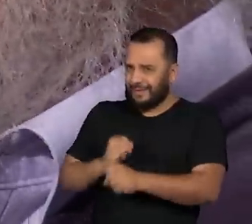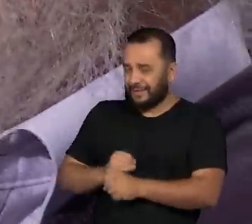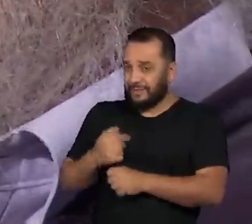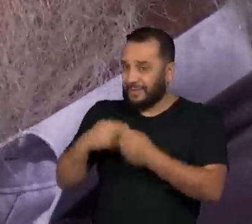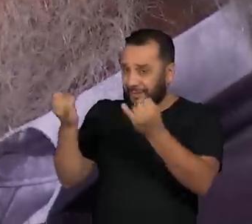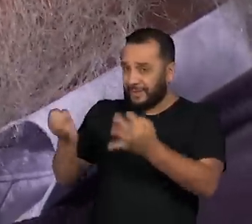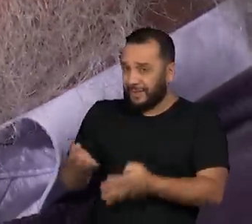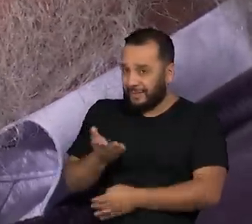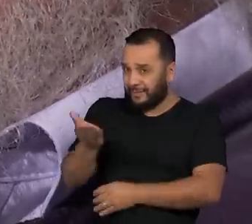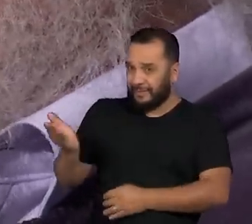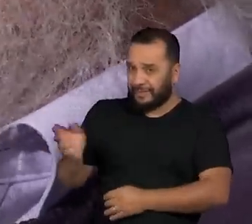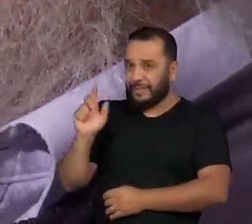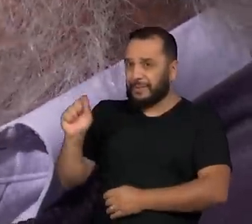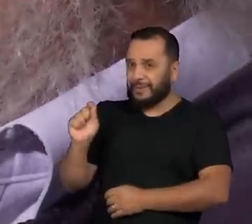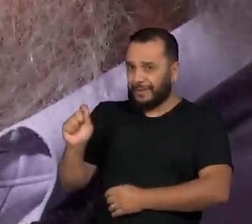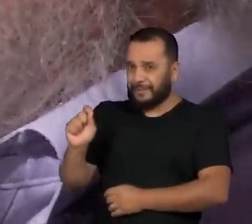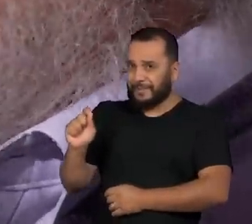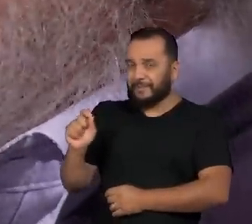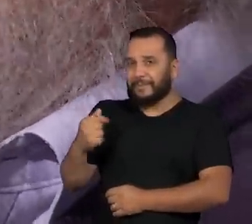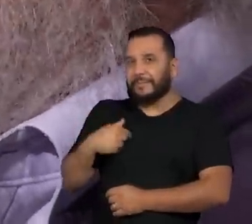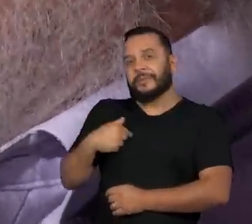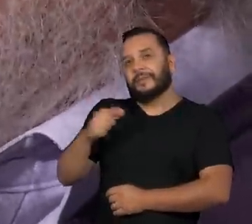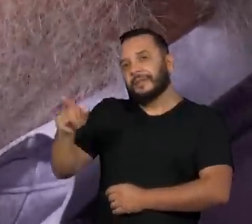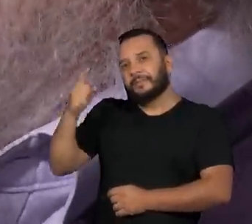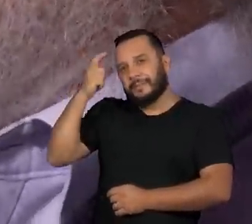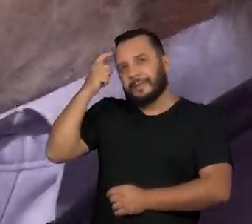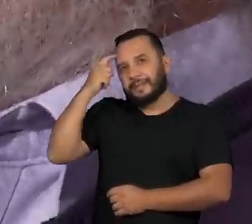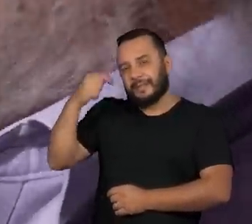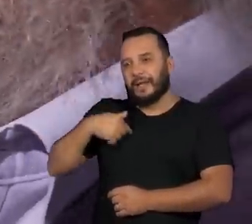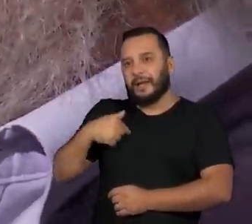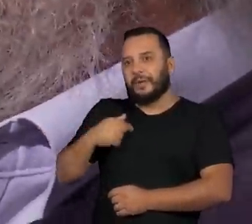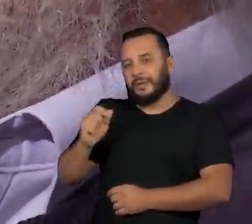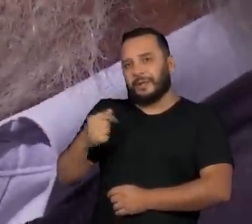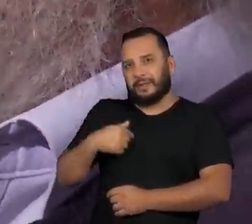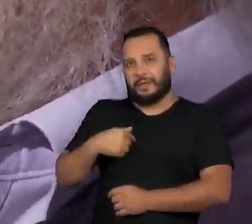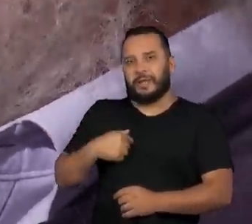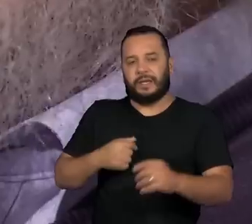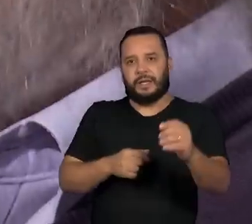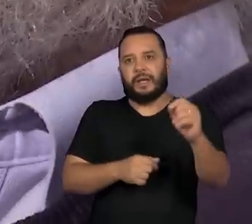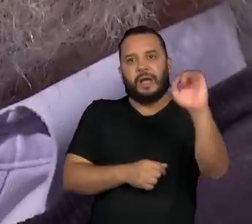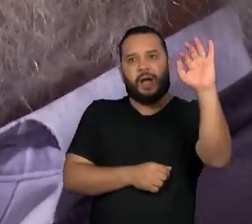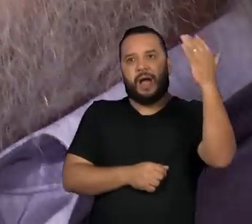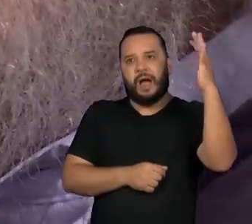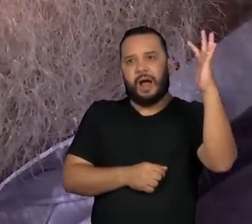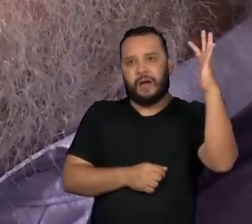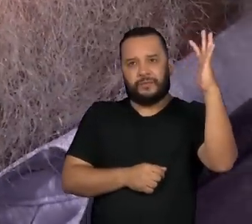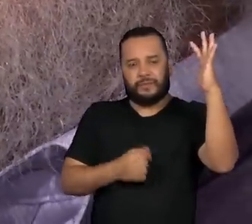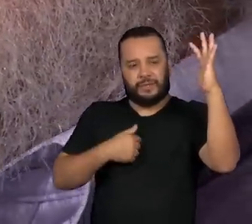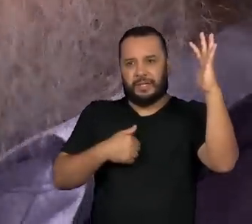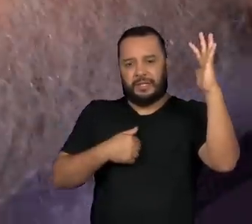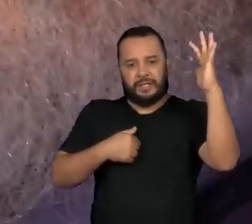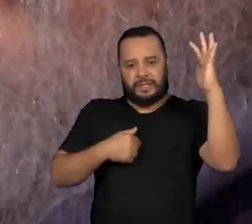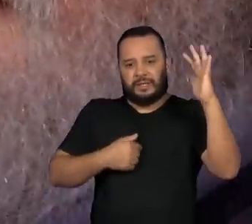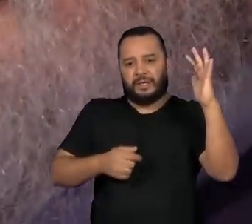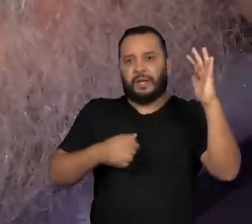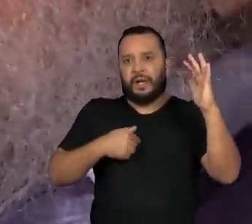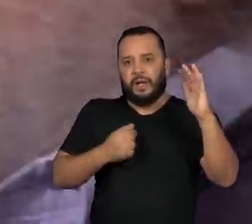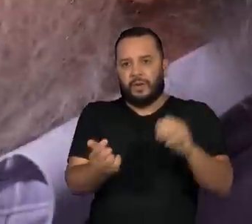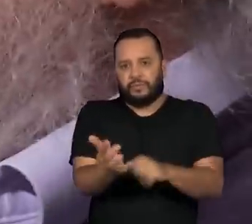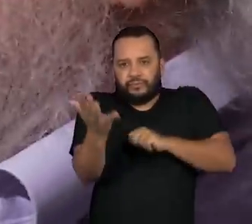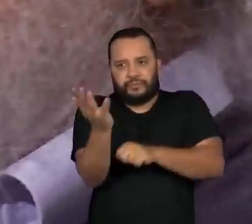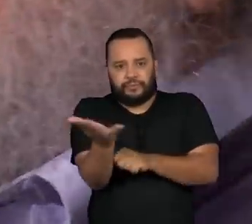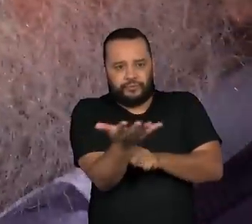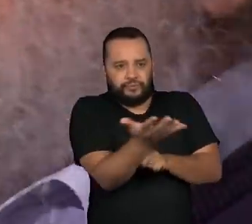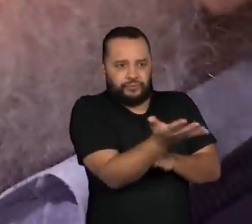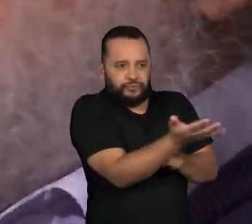se eu falar por exemplo de é ruim você ter essa elétrica cortando árvore isso é a regulação de eletricidade acho que não a felicidade